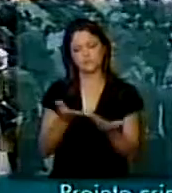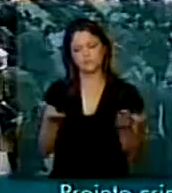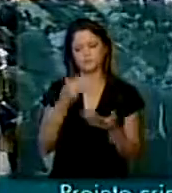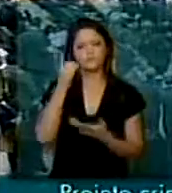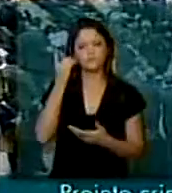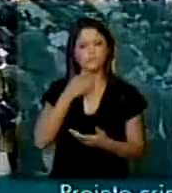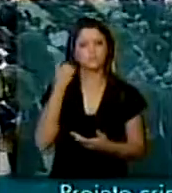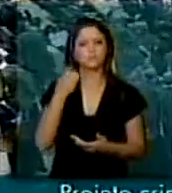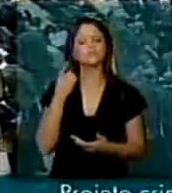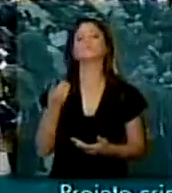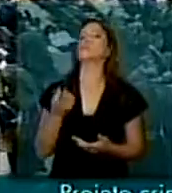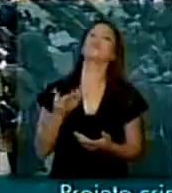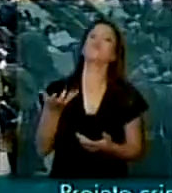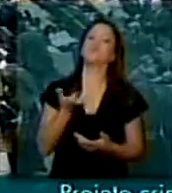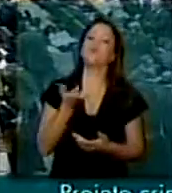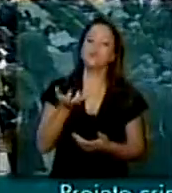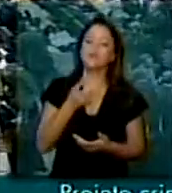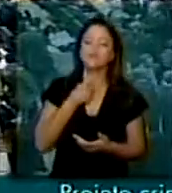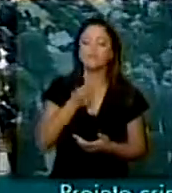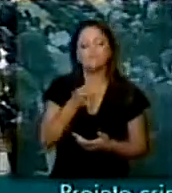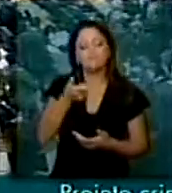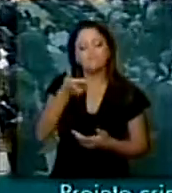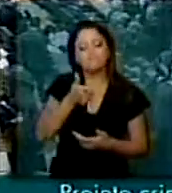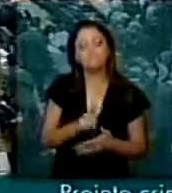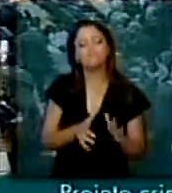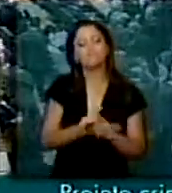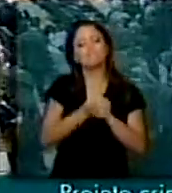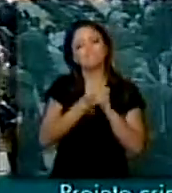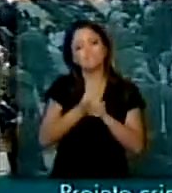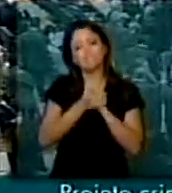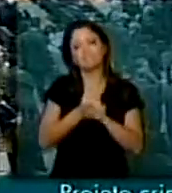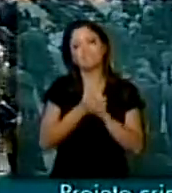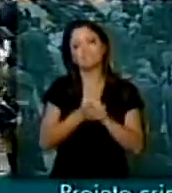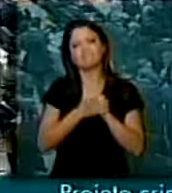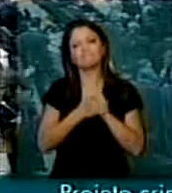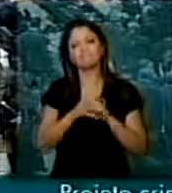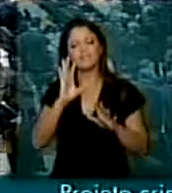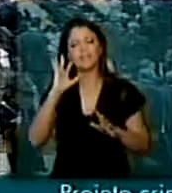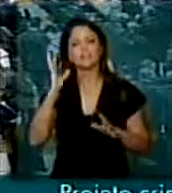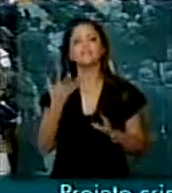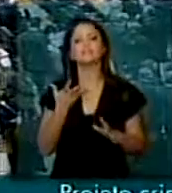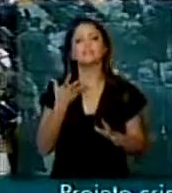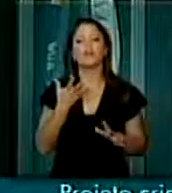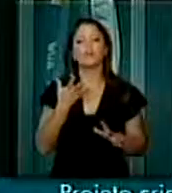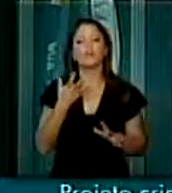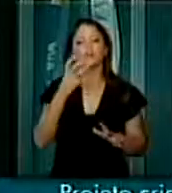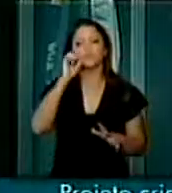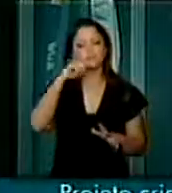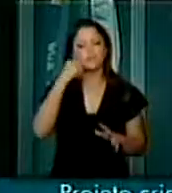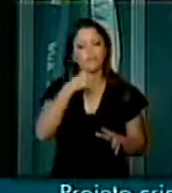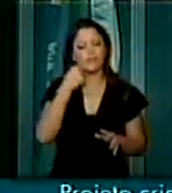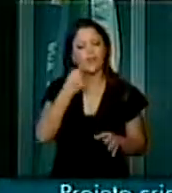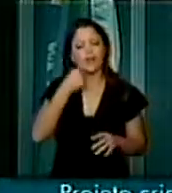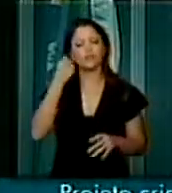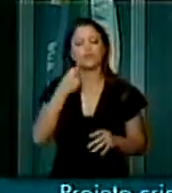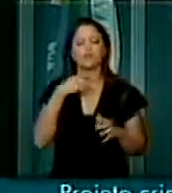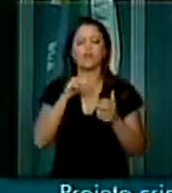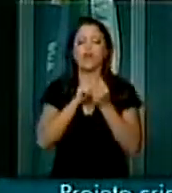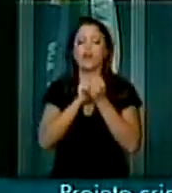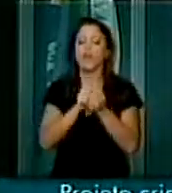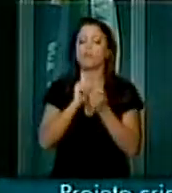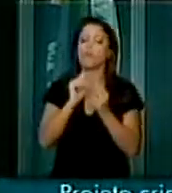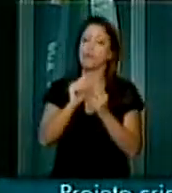eu queria saudar a decisão do Senado Federal, que acompanhou